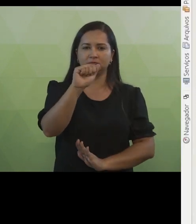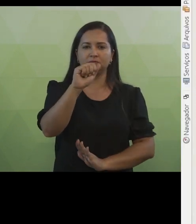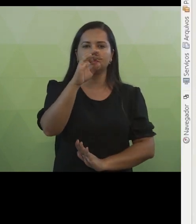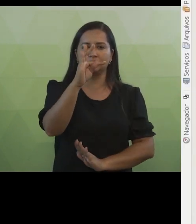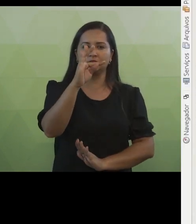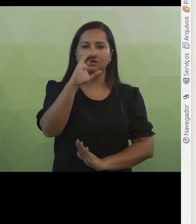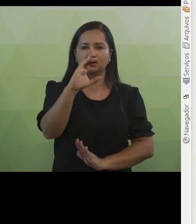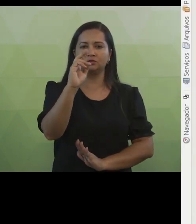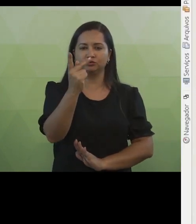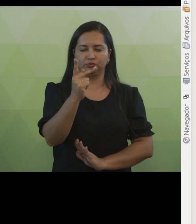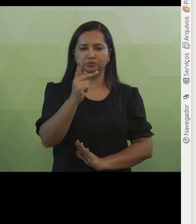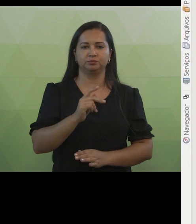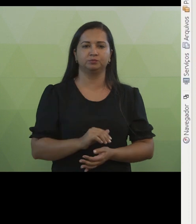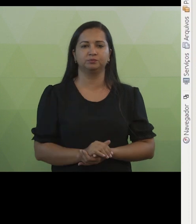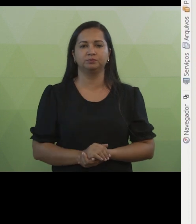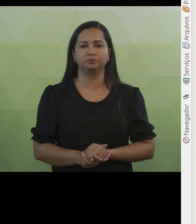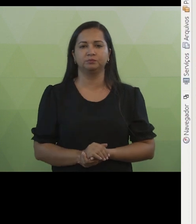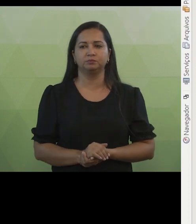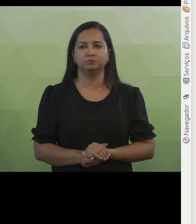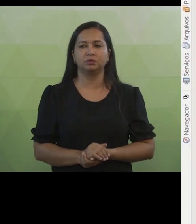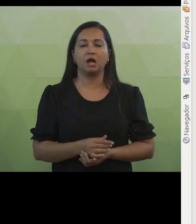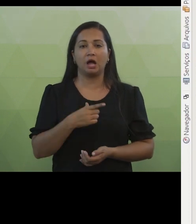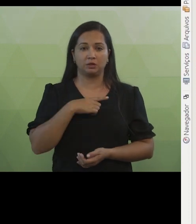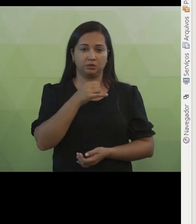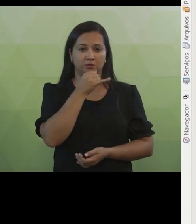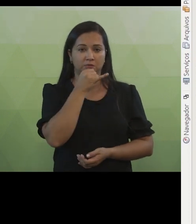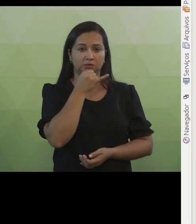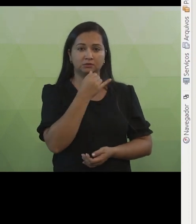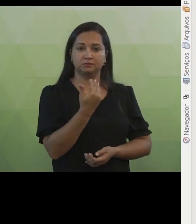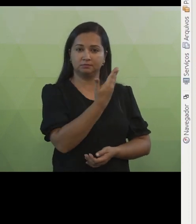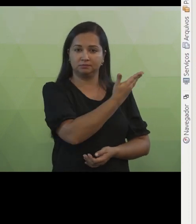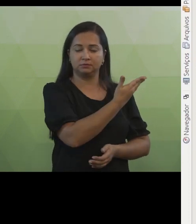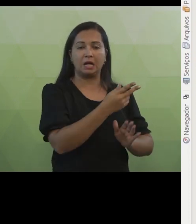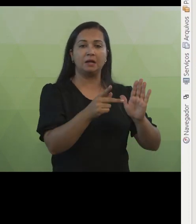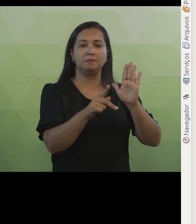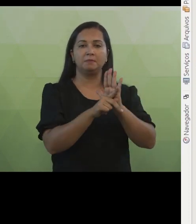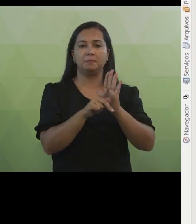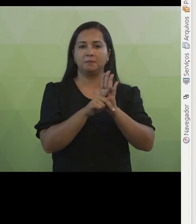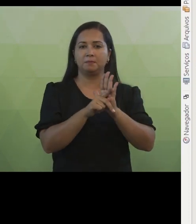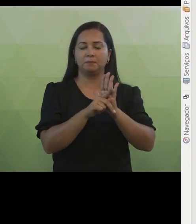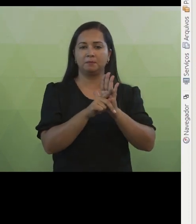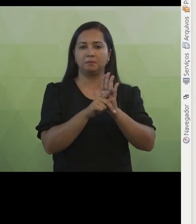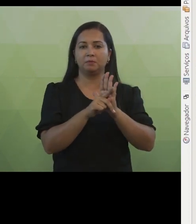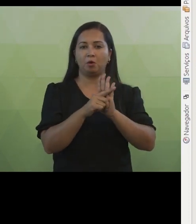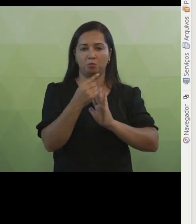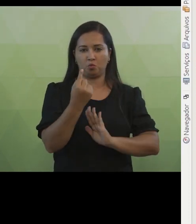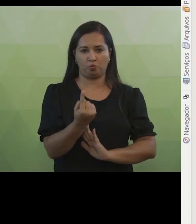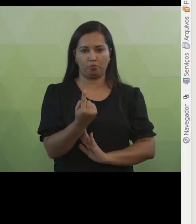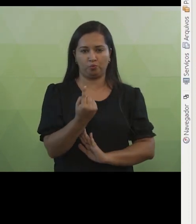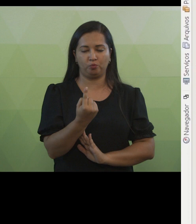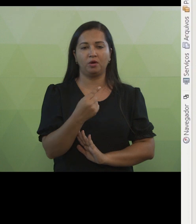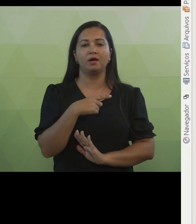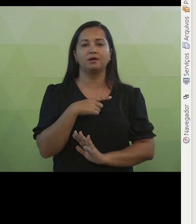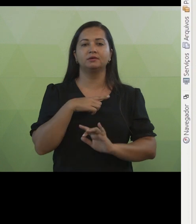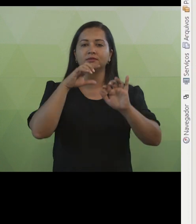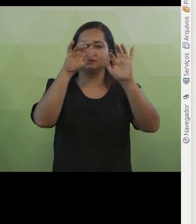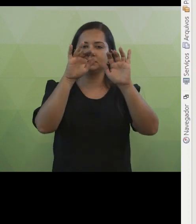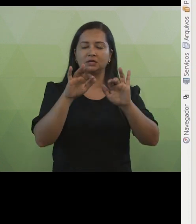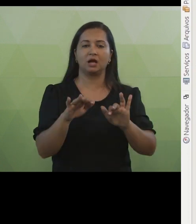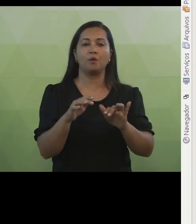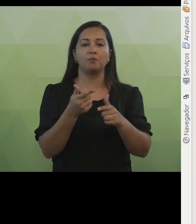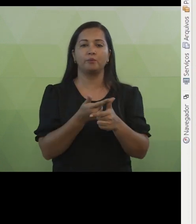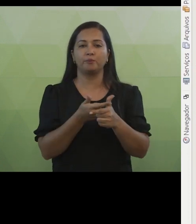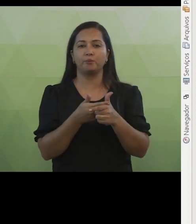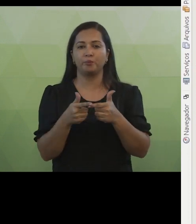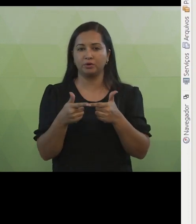Aqui temos um exemplo de uma classe exceção 1 que vai exemplificar o tratamento de uma